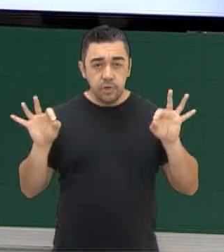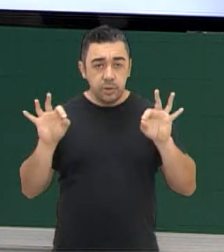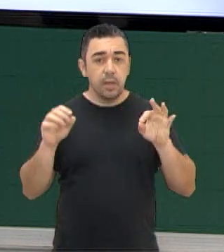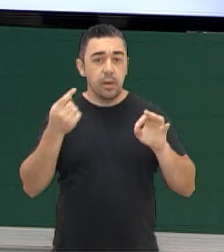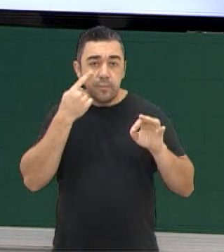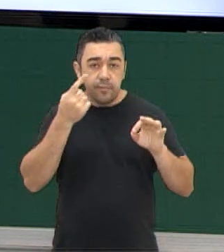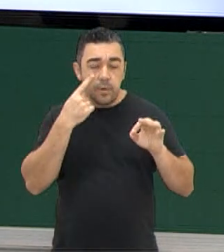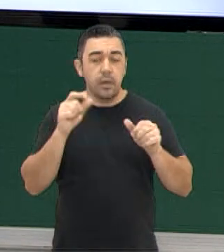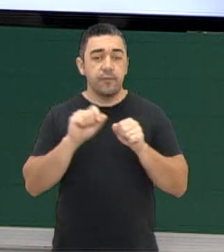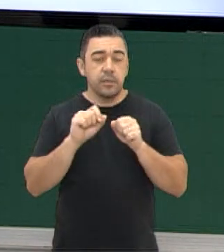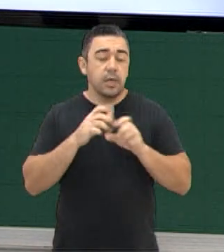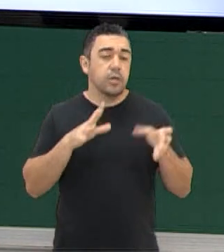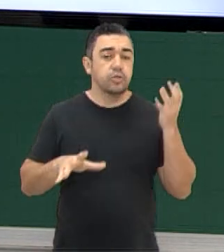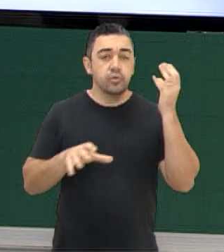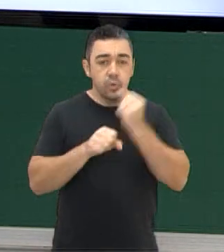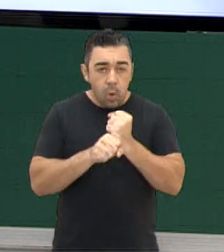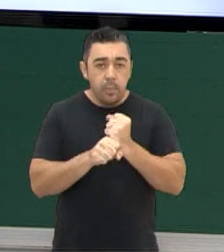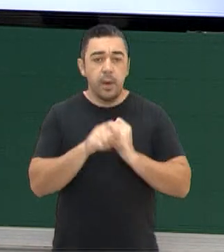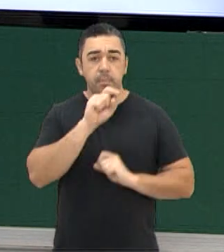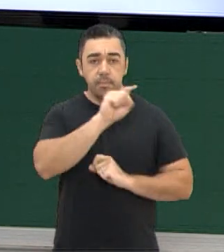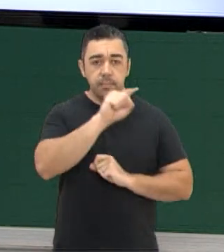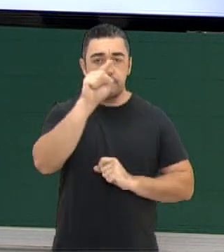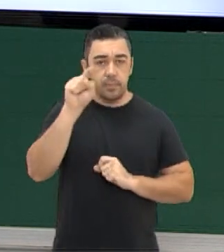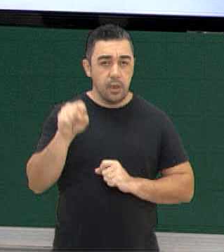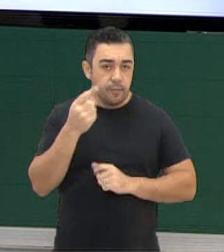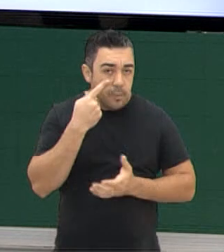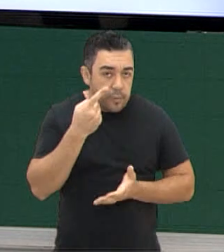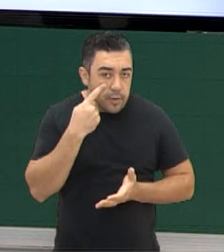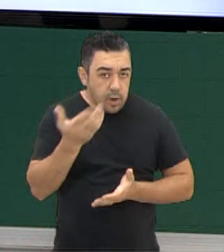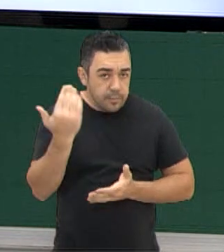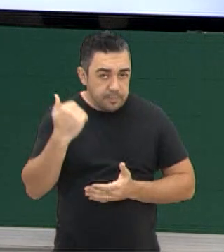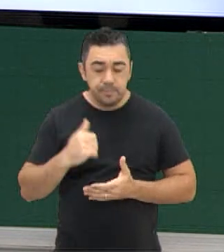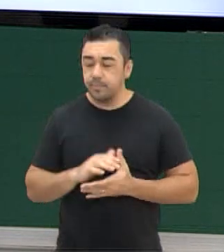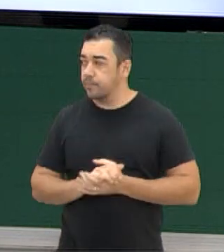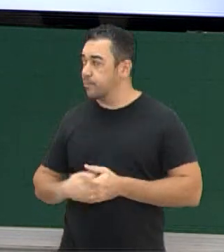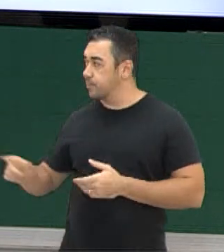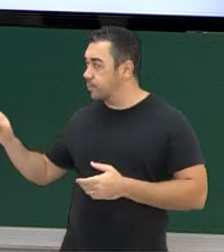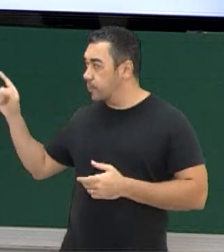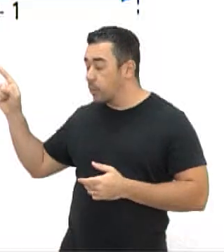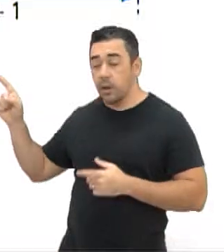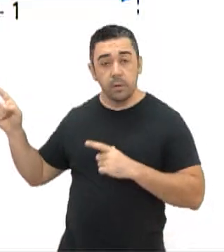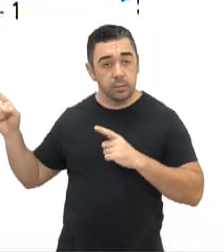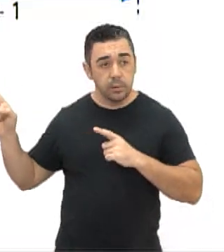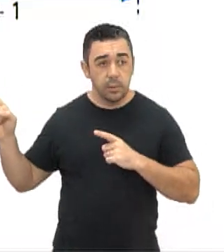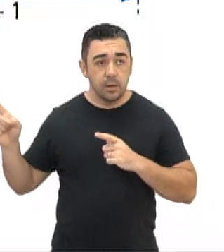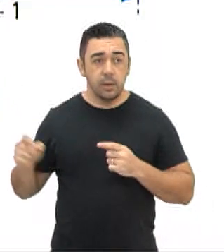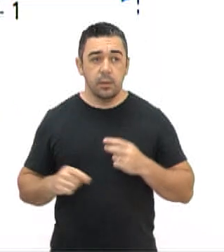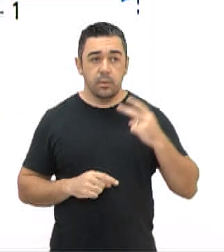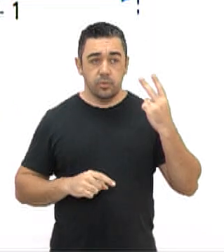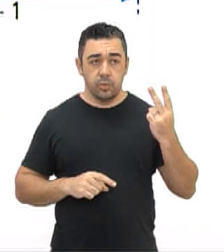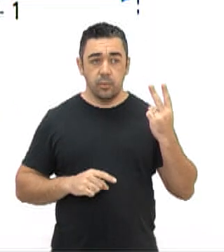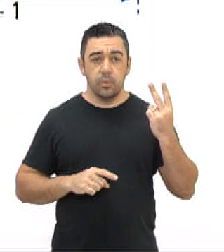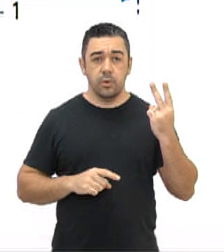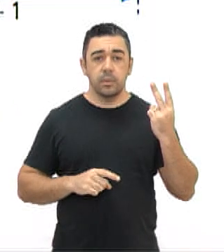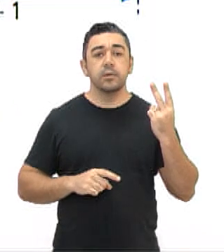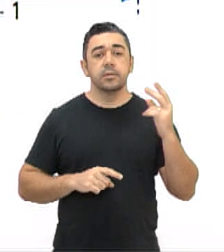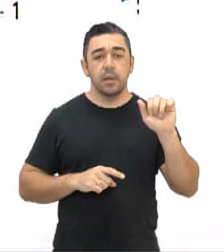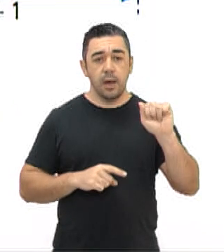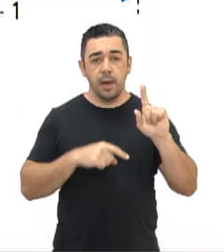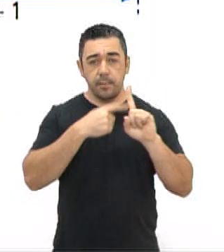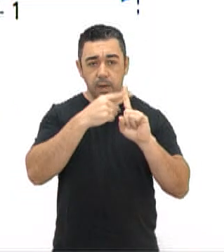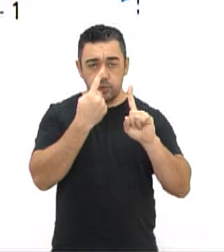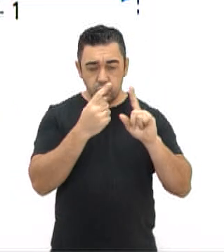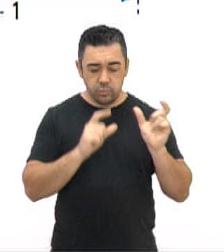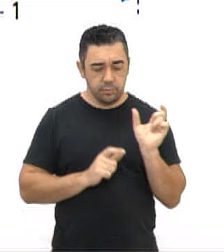o quê? Somar todos os lados. Vamos ver como ficou? O que eu tenho? 2A mais 1, eu peguei